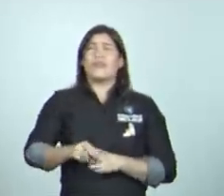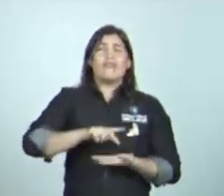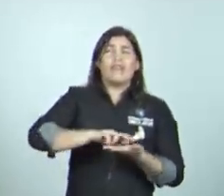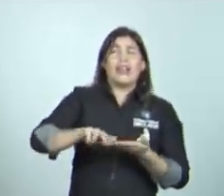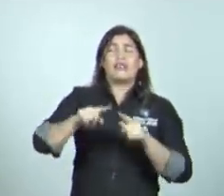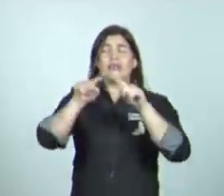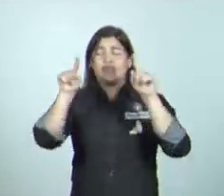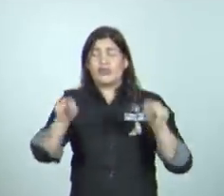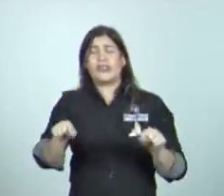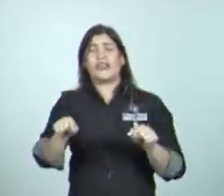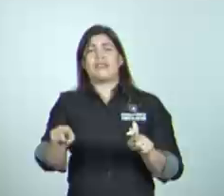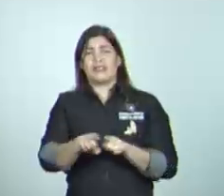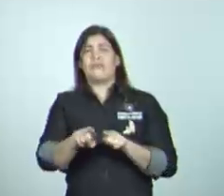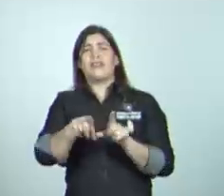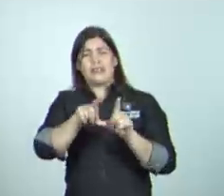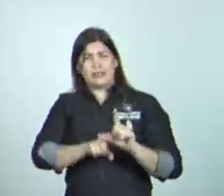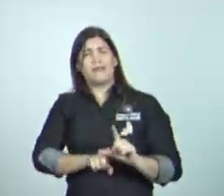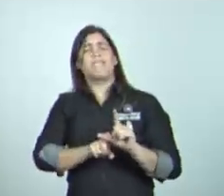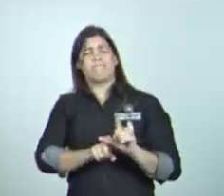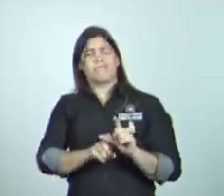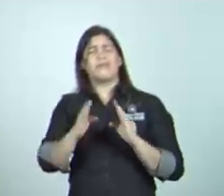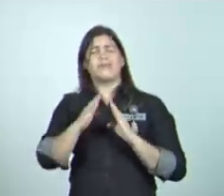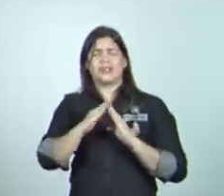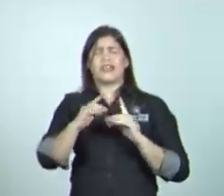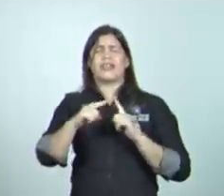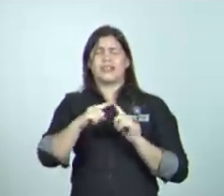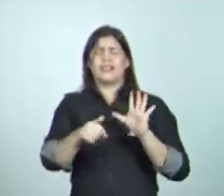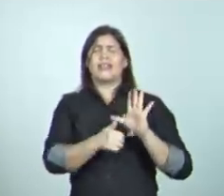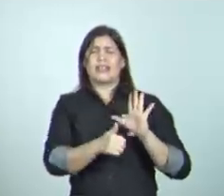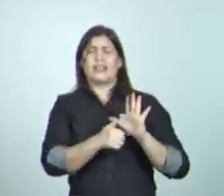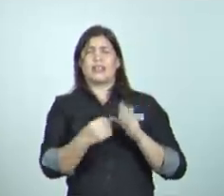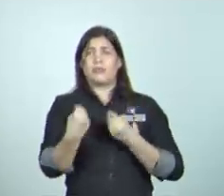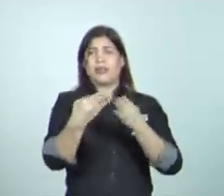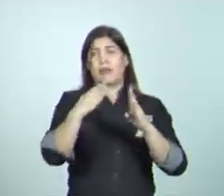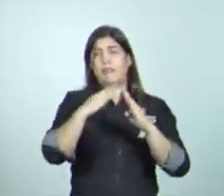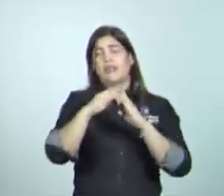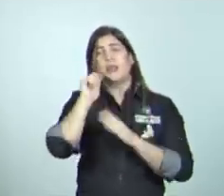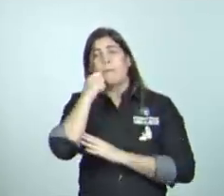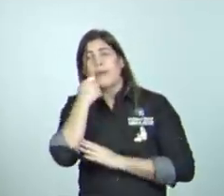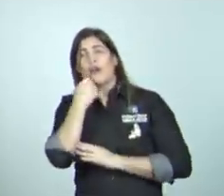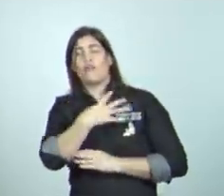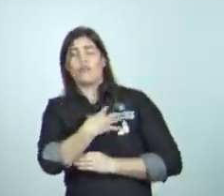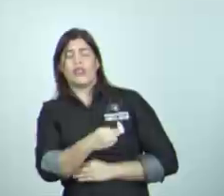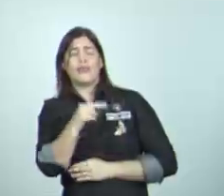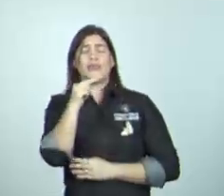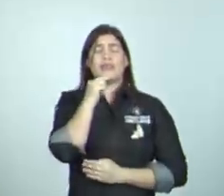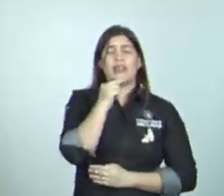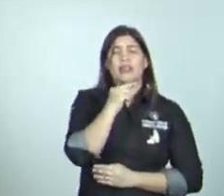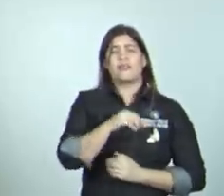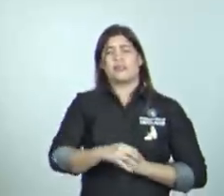funcionários que dependem também da igreja para levar o pão de cada dia para os seus filhos para os seus netos